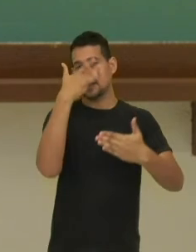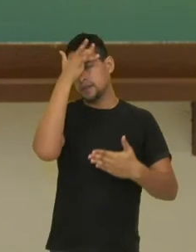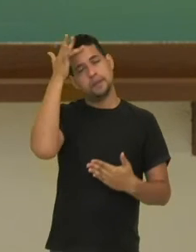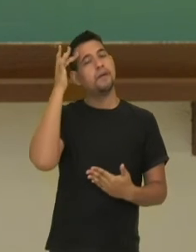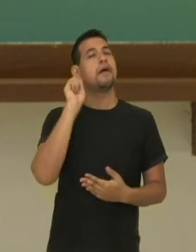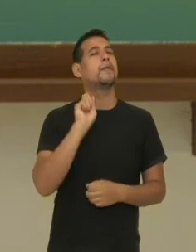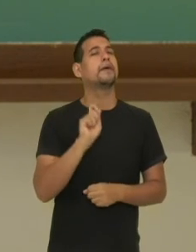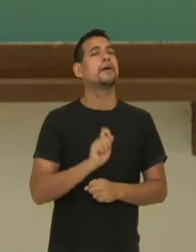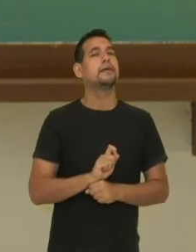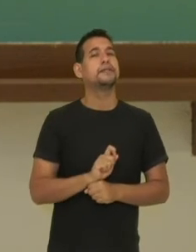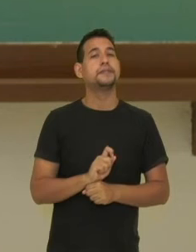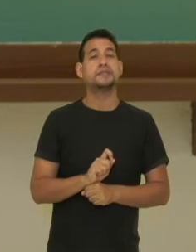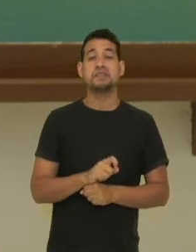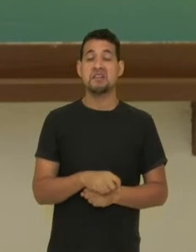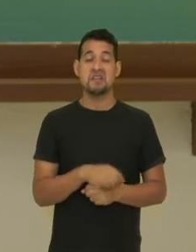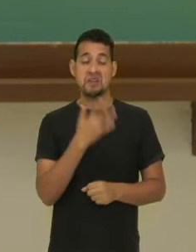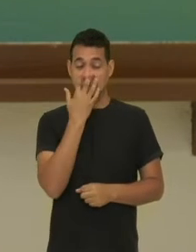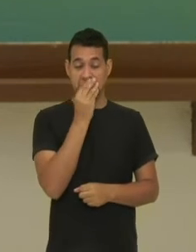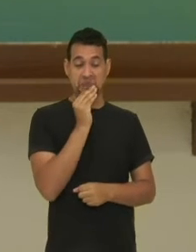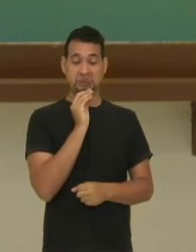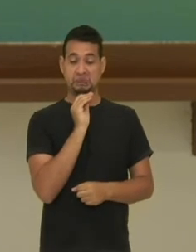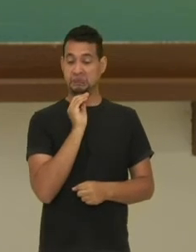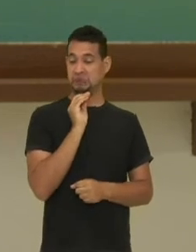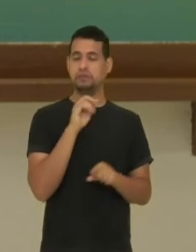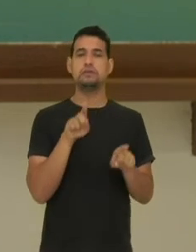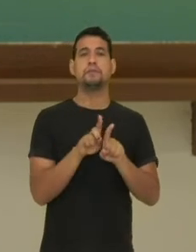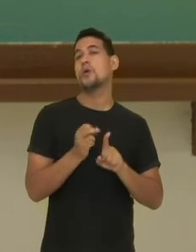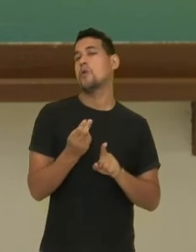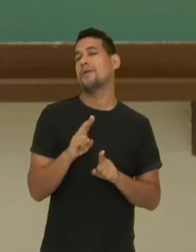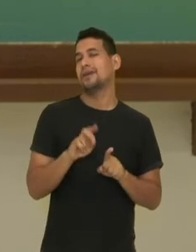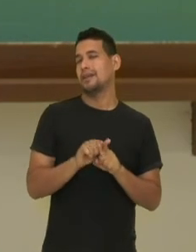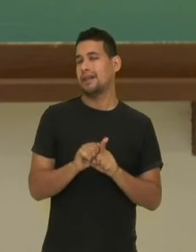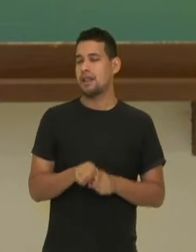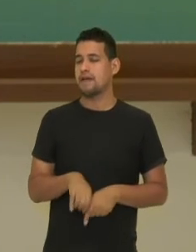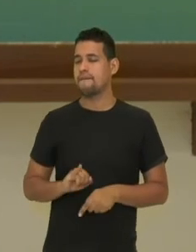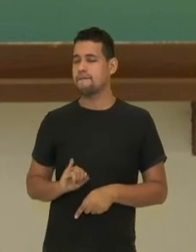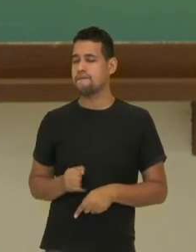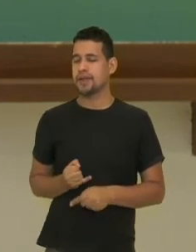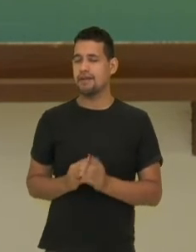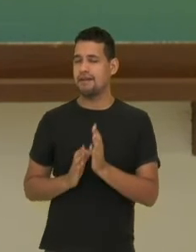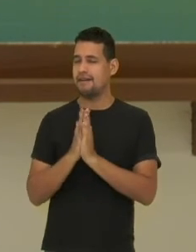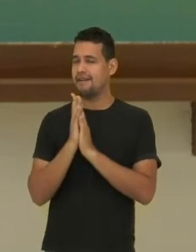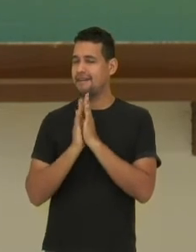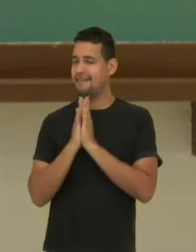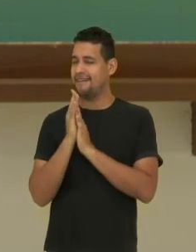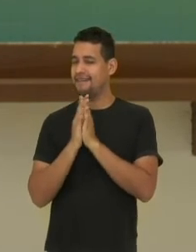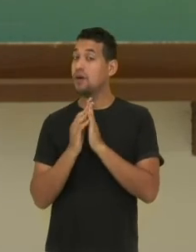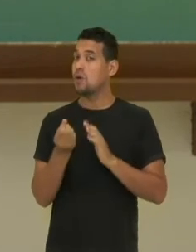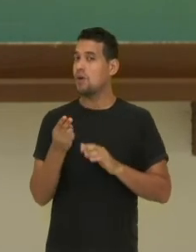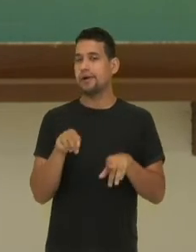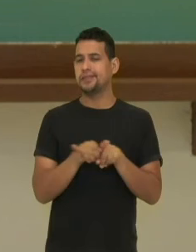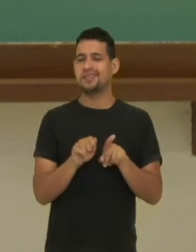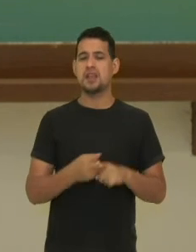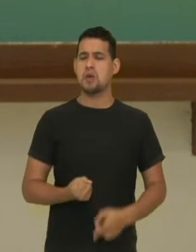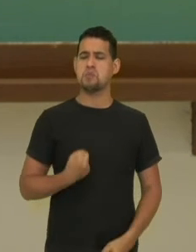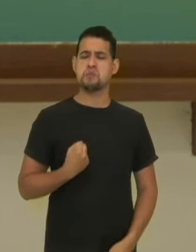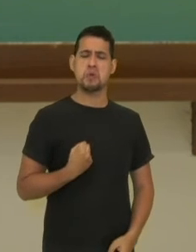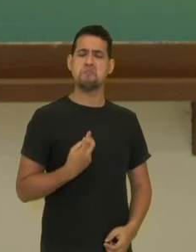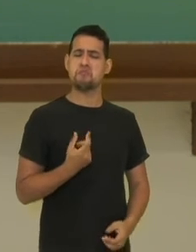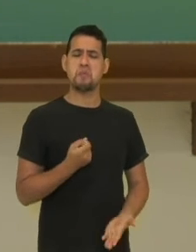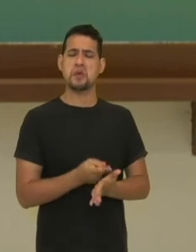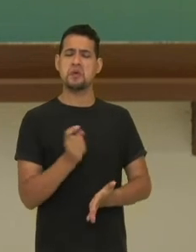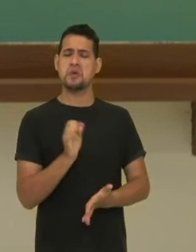quê? Mesquinha, se a personagem era oportunista, se a personagem era pão dura,